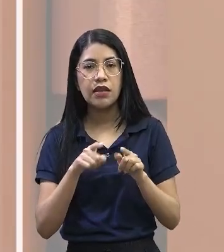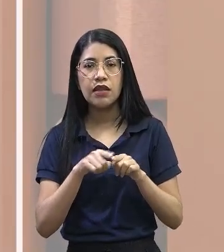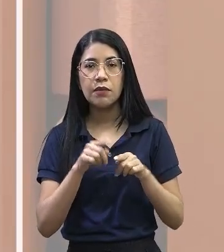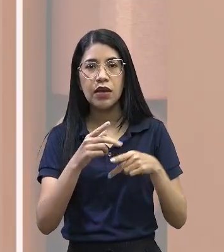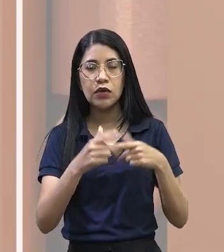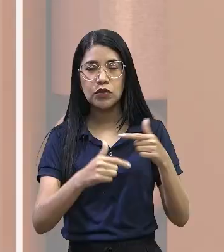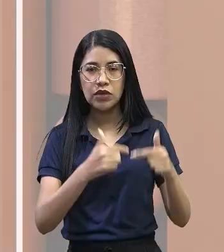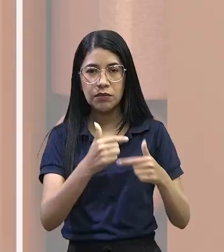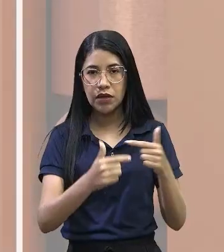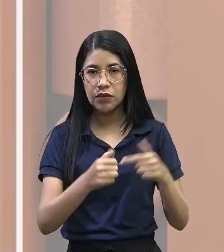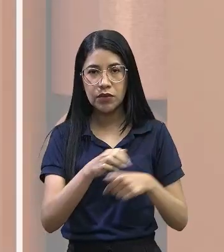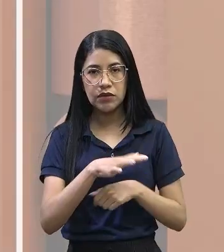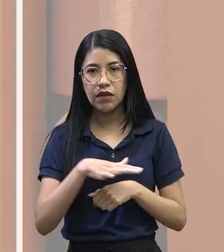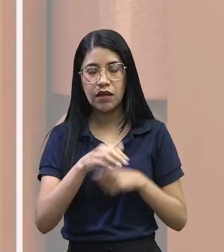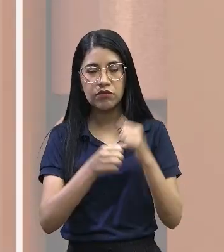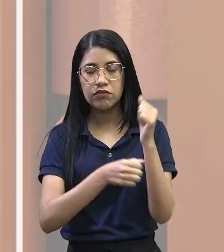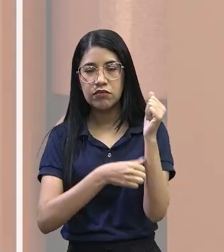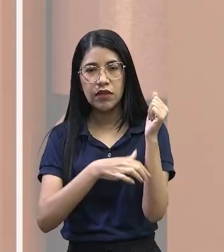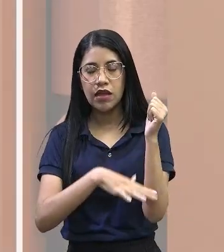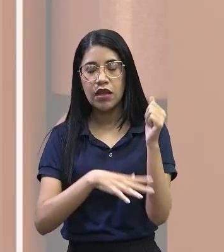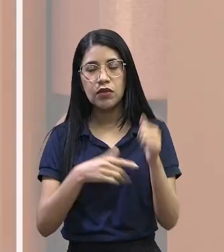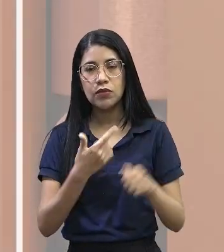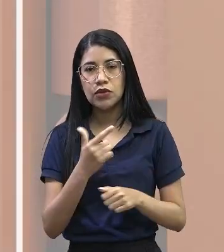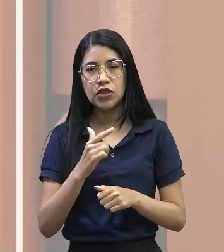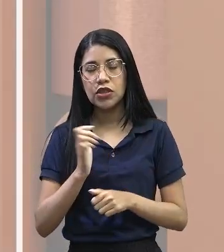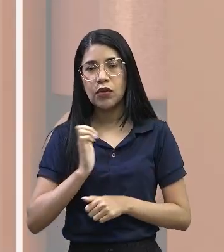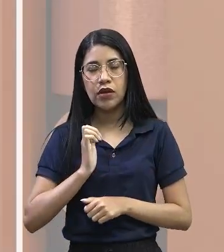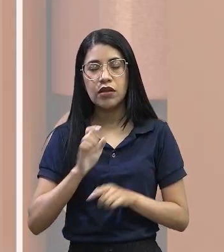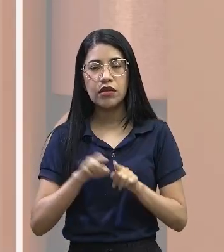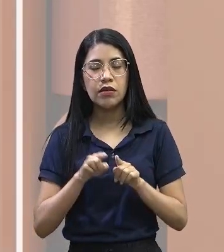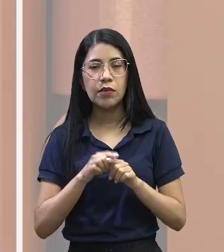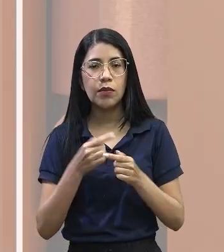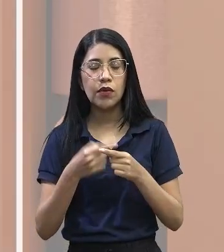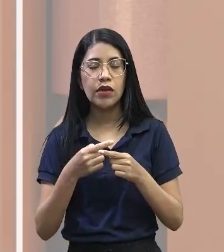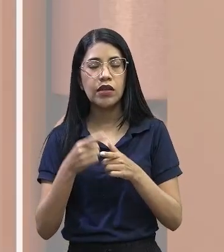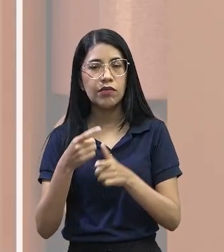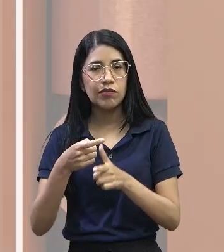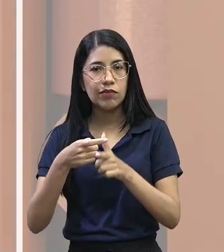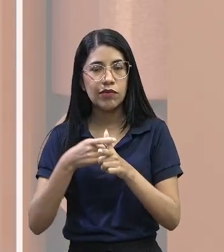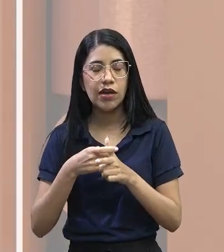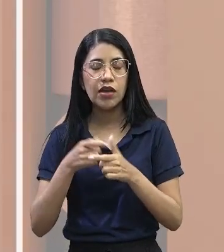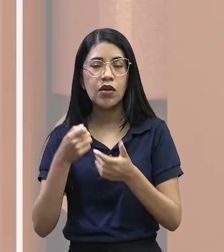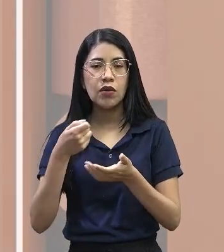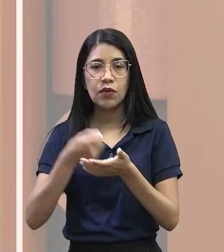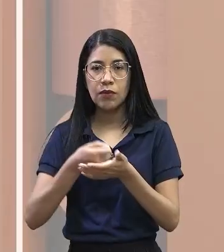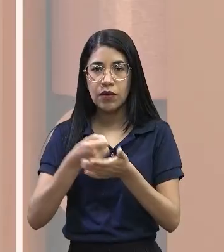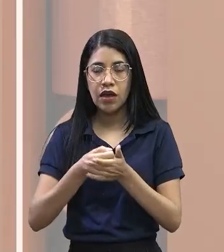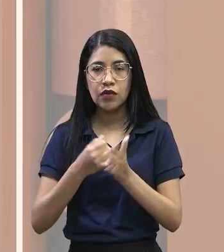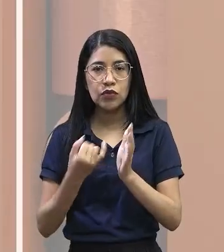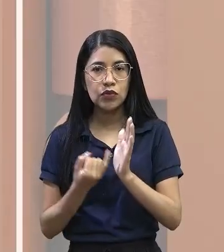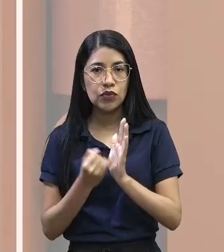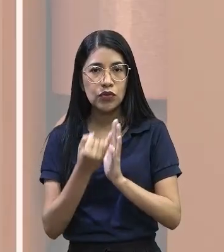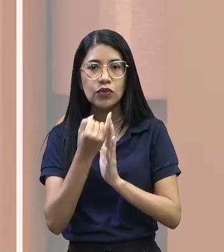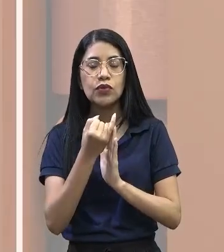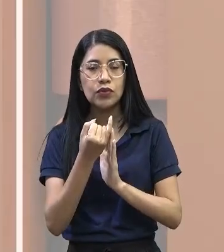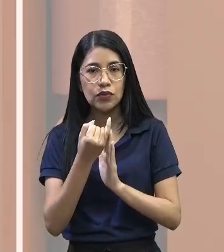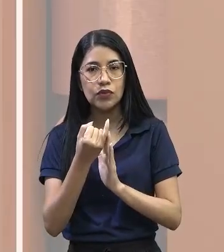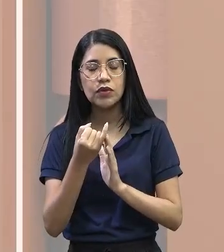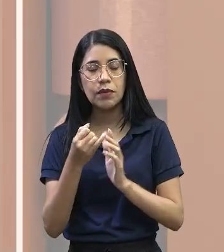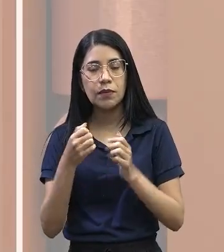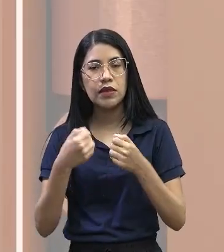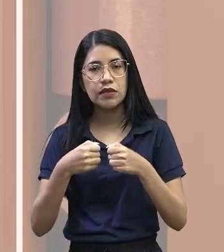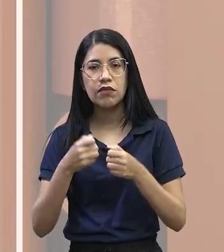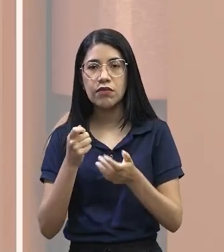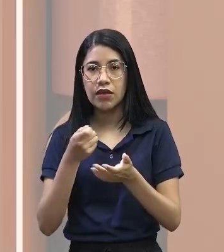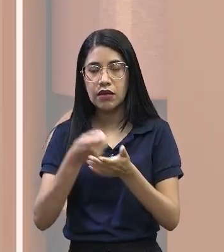com a riqueza, até porque eles deviam para a casa aviadora, eram obrigados a pagar juros altíssimos por empréstimos, e de